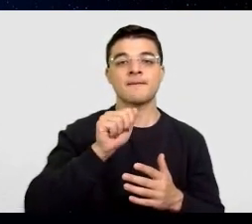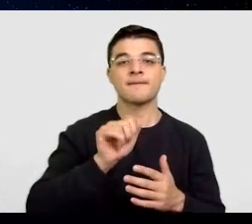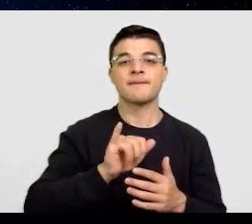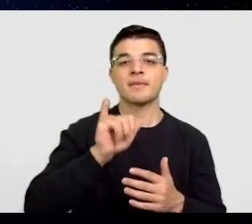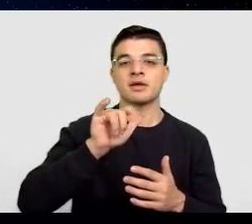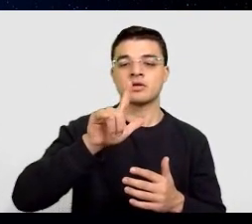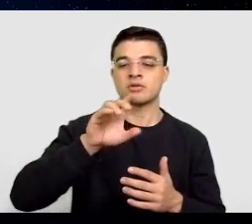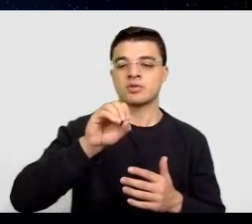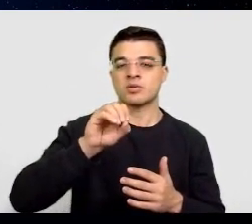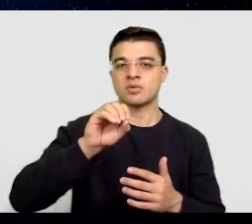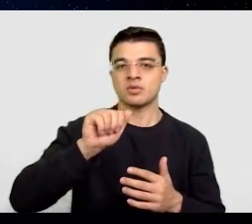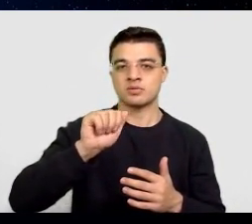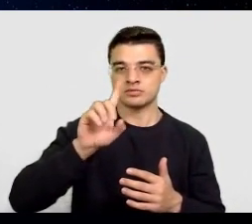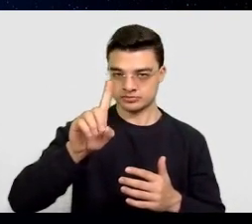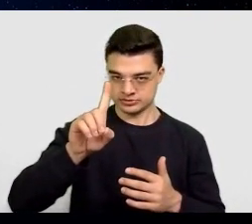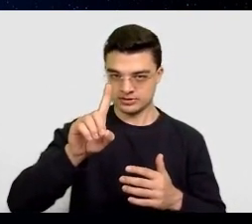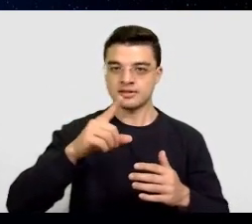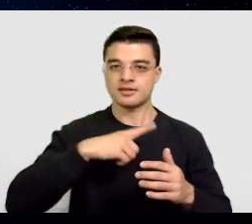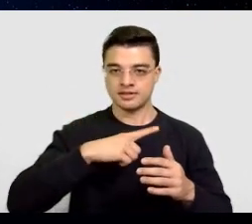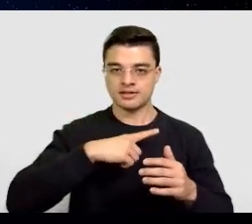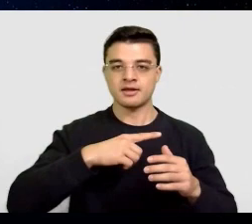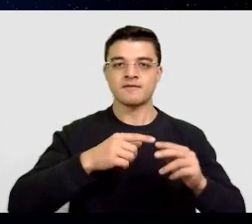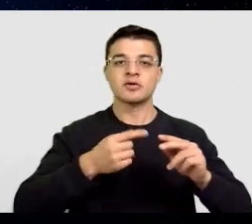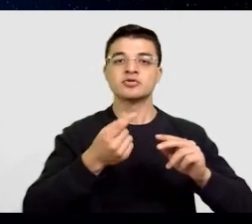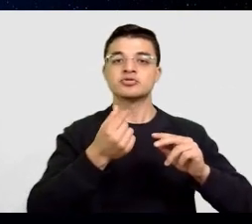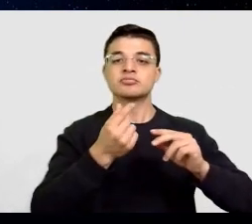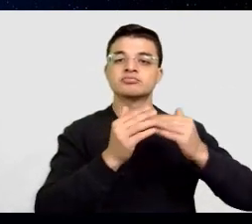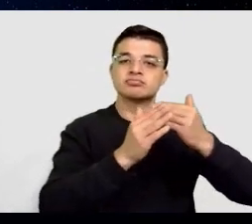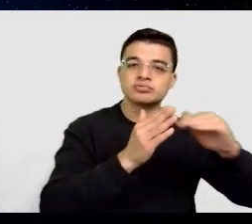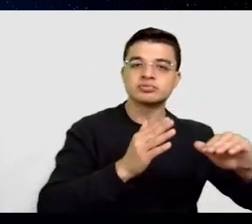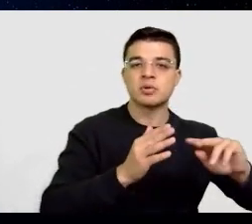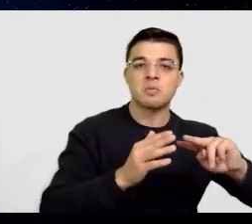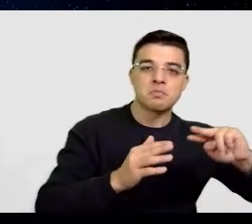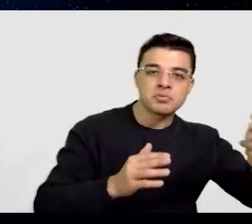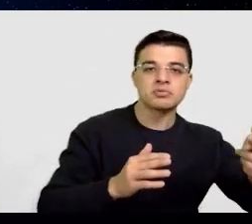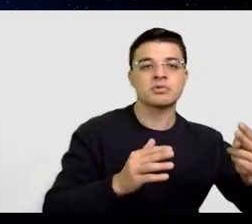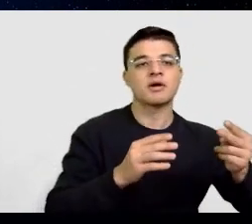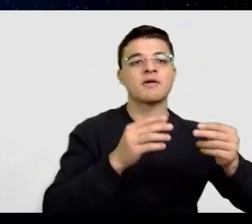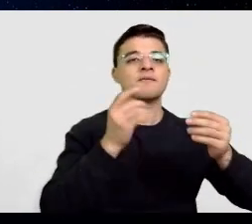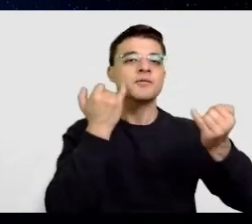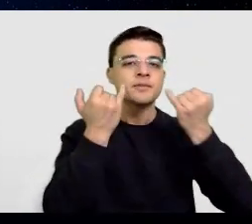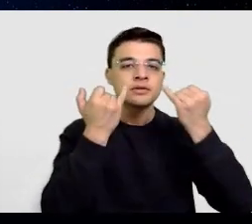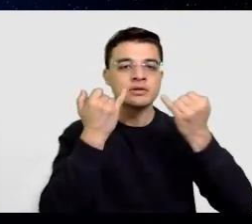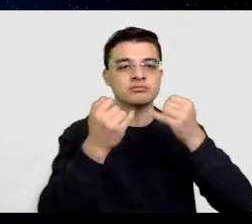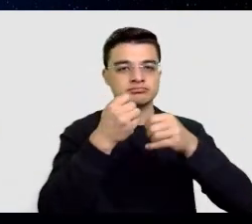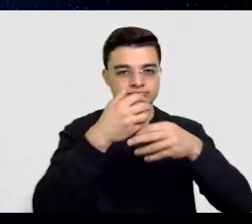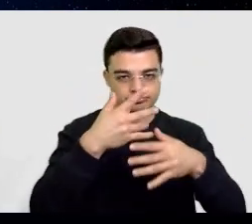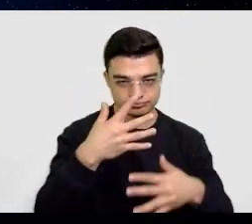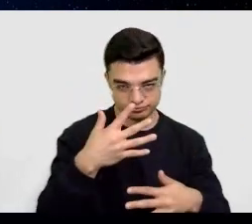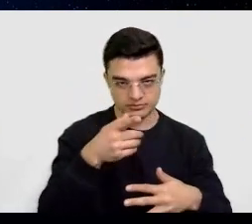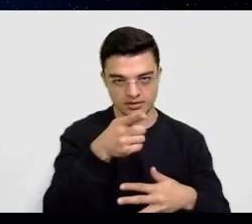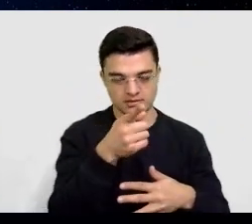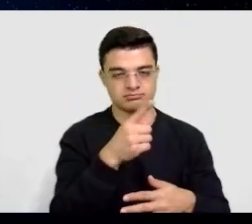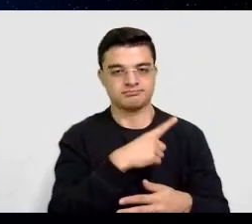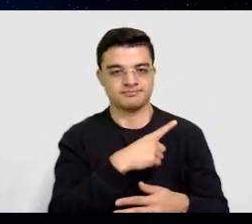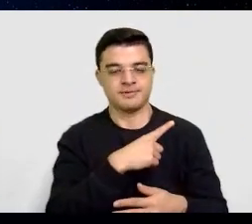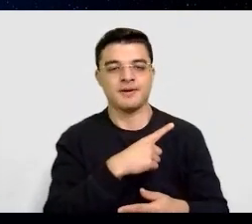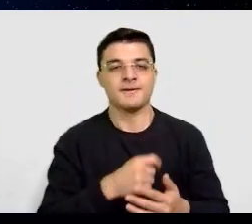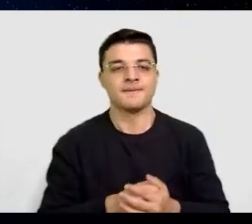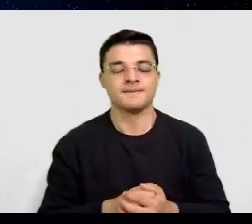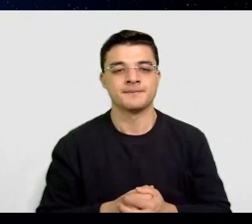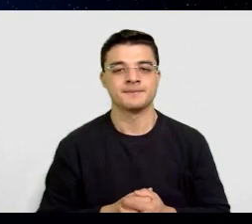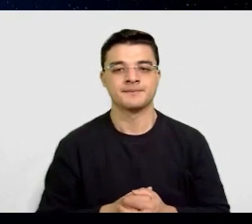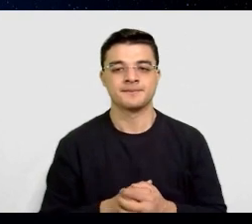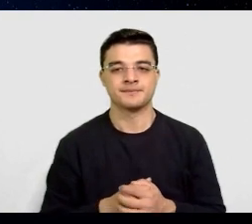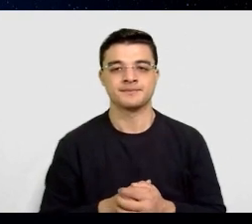transação. Então, essa é a resposta esperada para a minha aplicação. Eu quero que ela, né, a partir desse momento, ela vai interagir